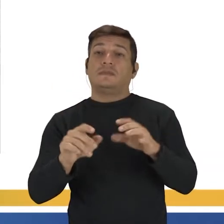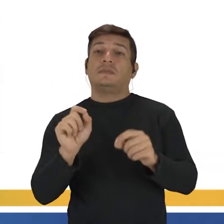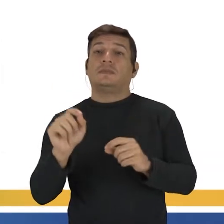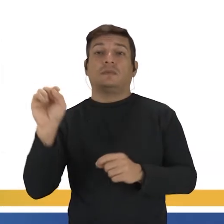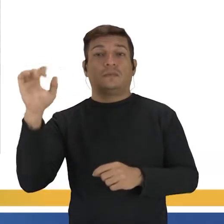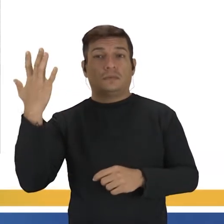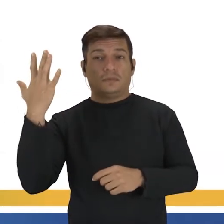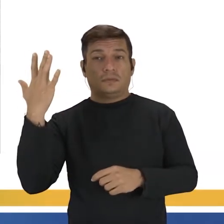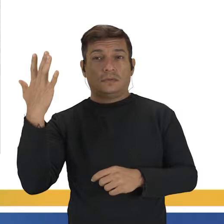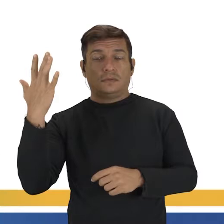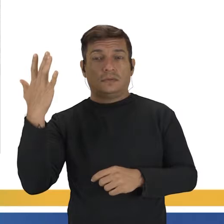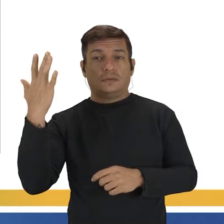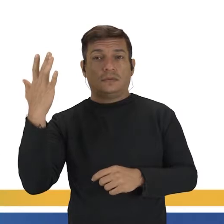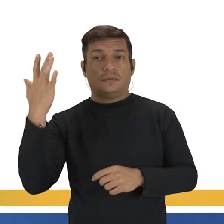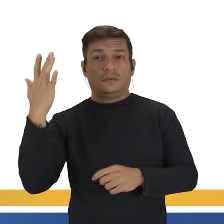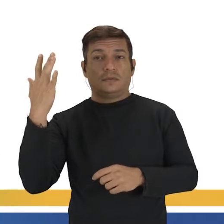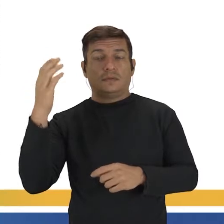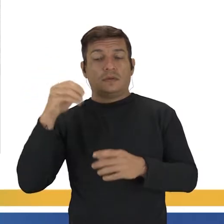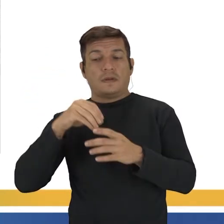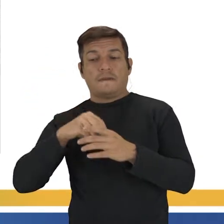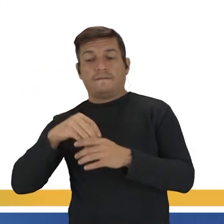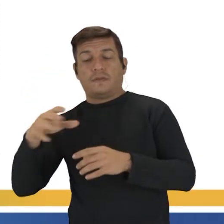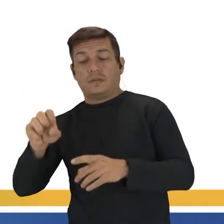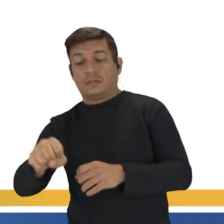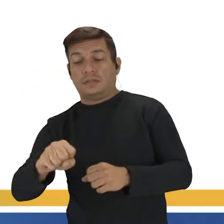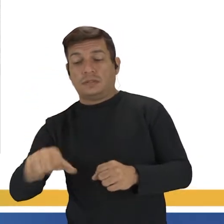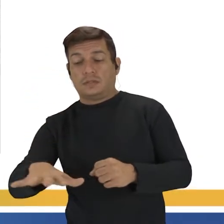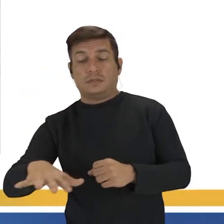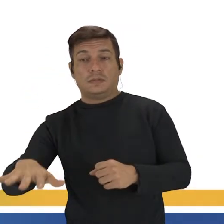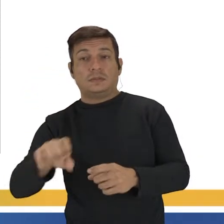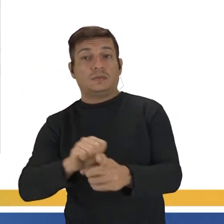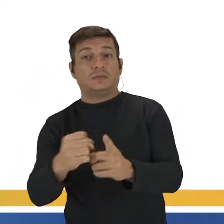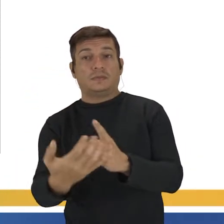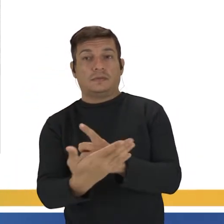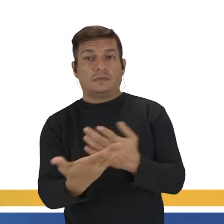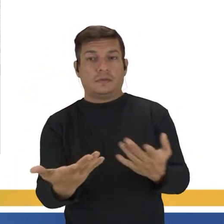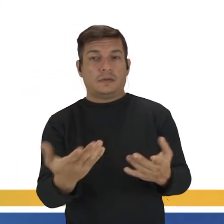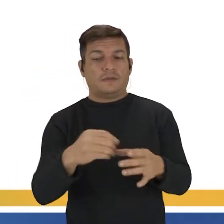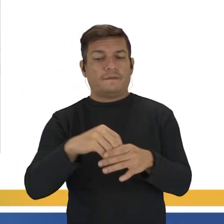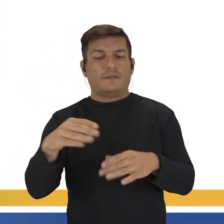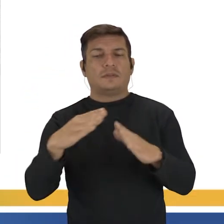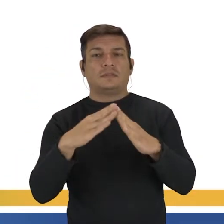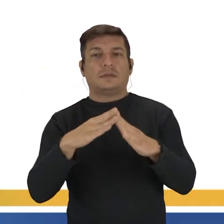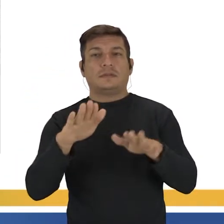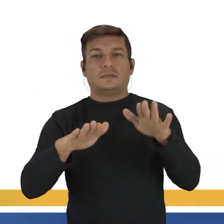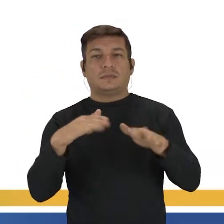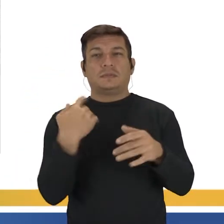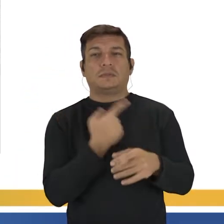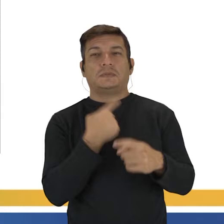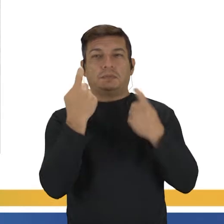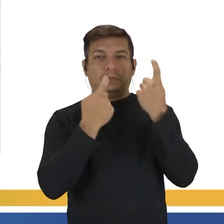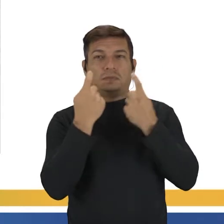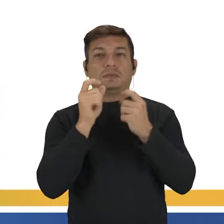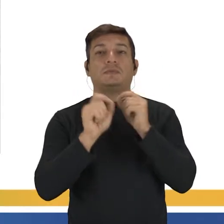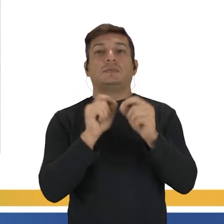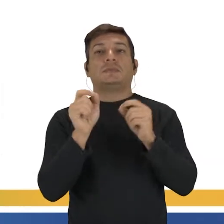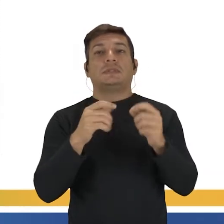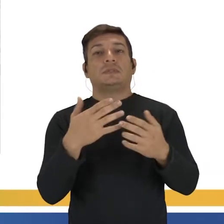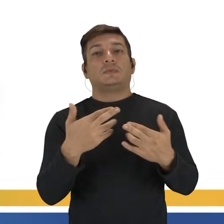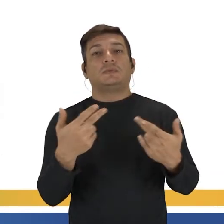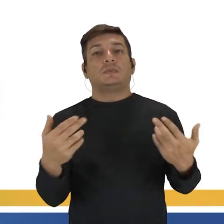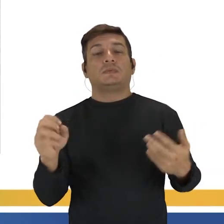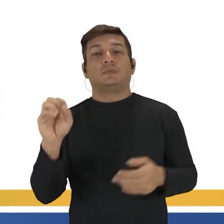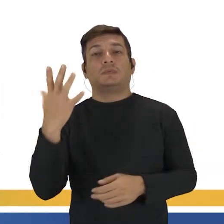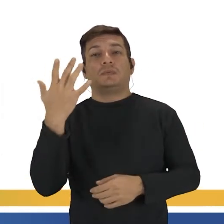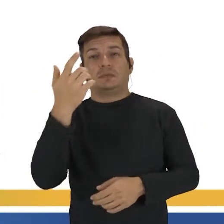que acontece fora da nossa casinha, fora do nosso ambiente. Né? Muitas vezes nós nos preocupamos apenas com aquilo que